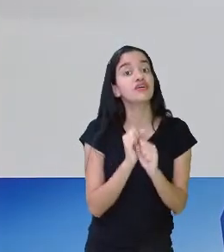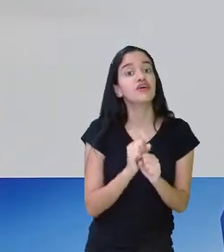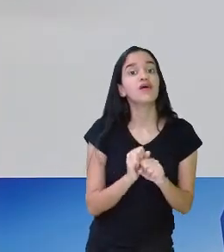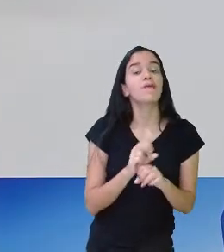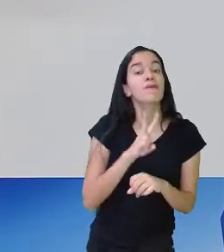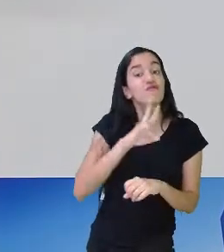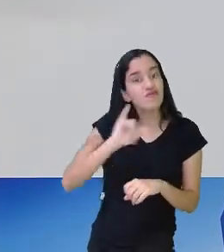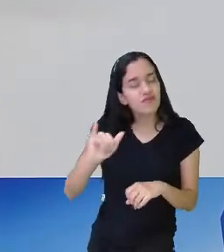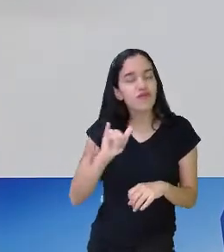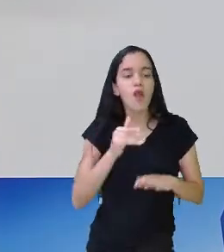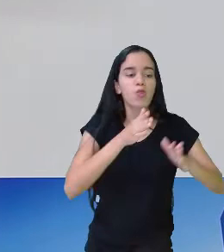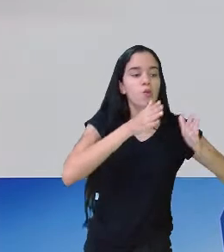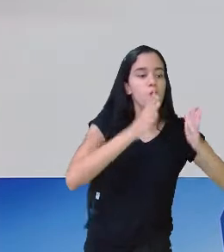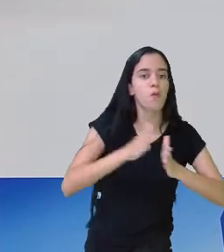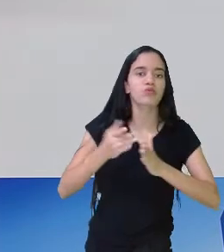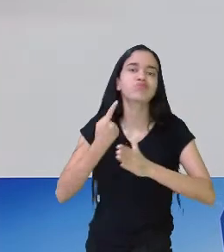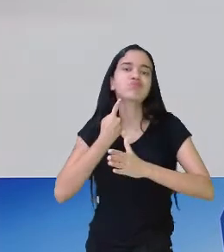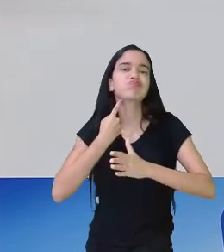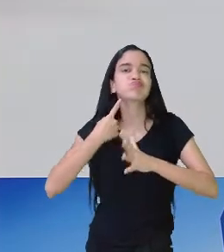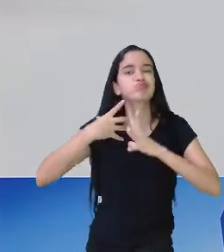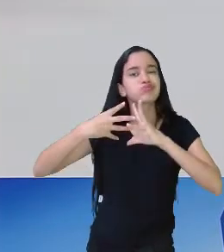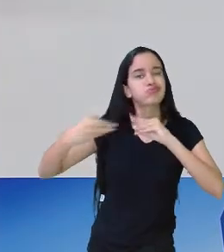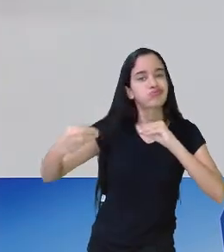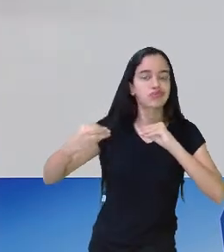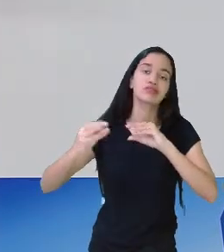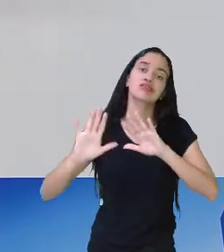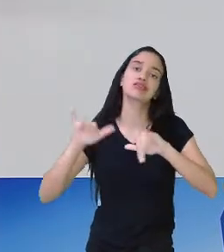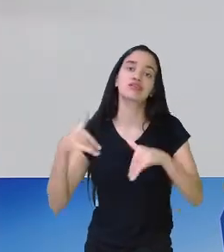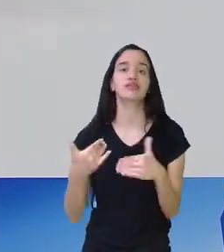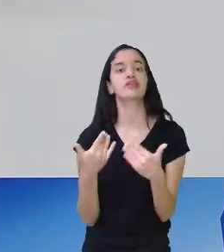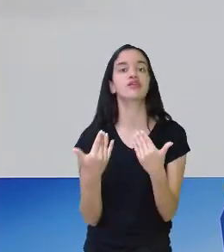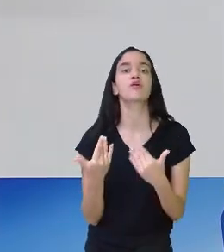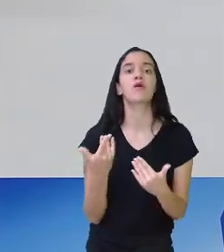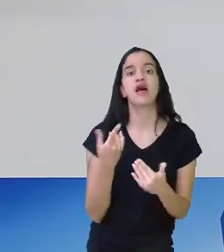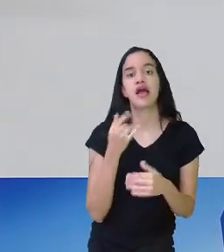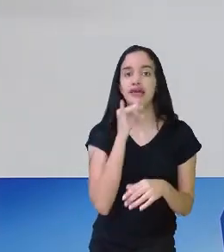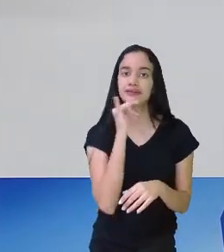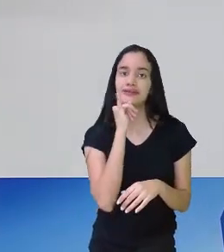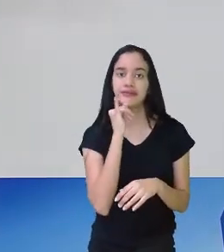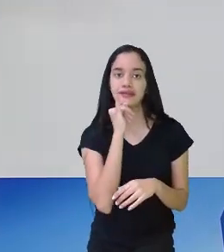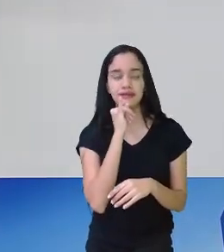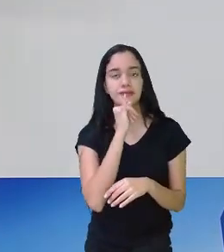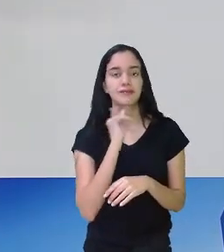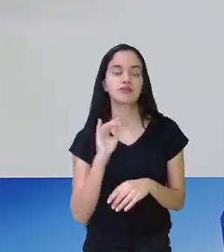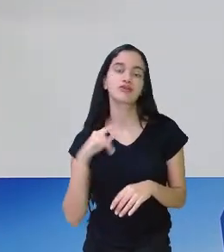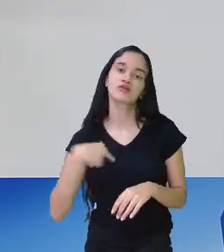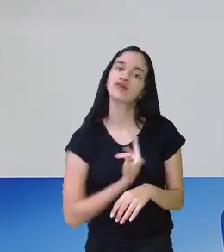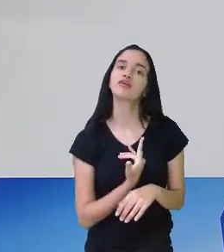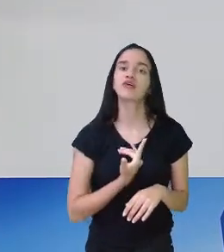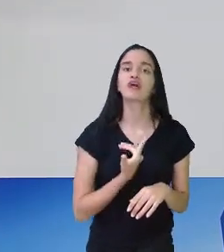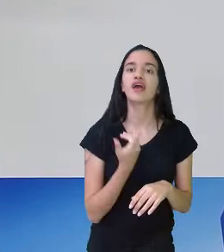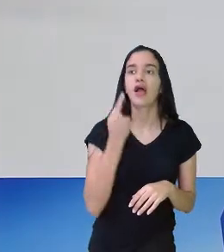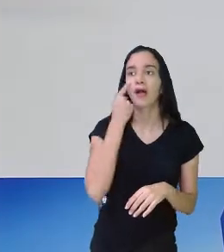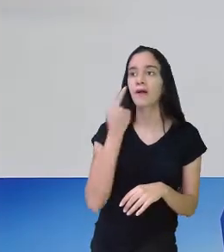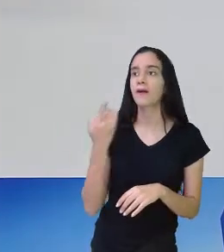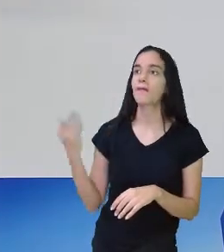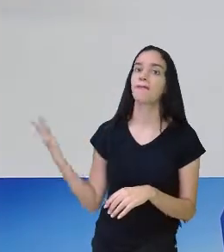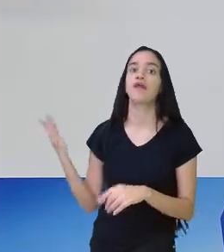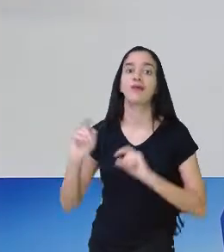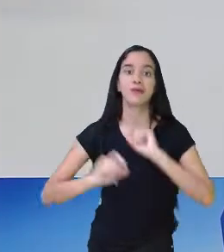vão entrar em processo de decomposição, e que quando eles entram em processo de decomposição, quem entra em cena aí são